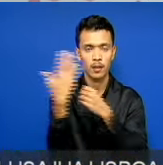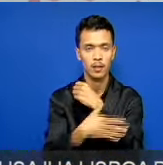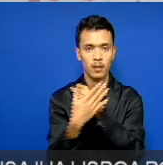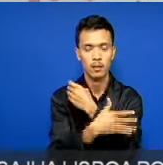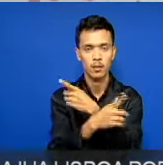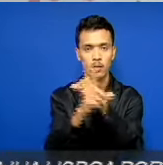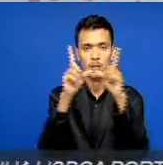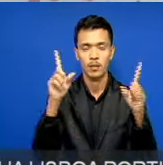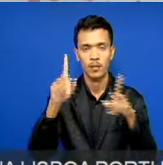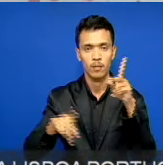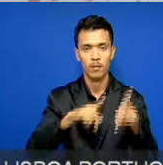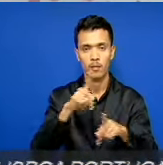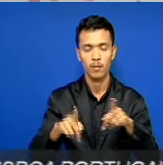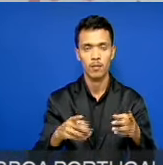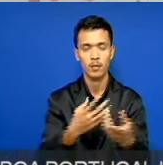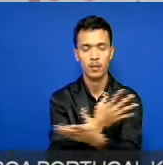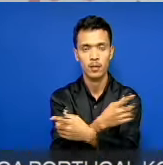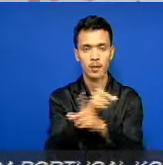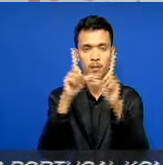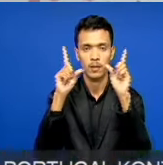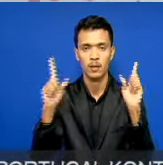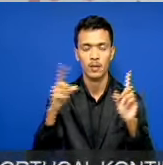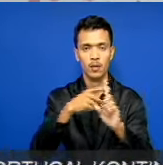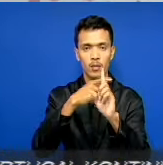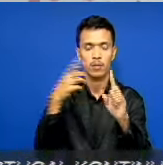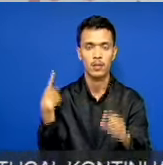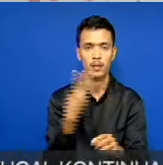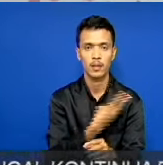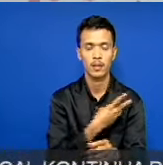numus tenze liberta. Itani liu husi, ita hutu ne tau forsa